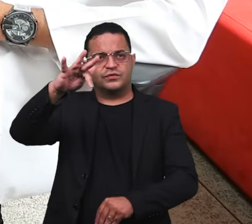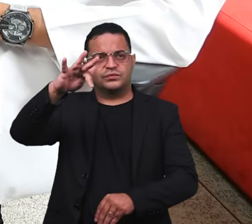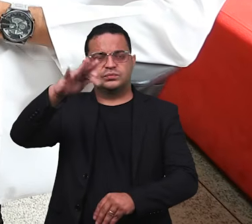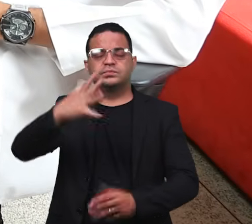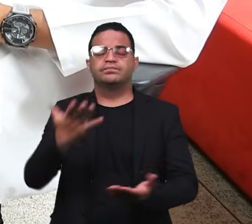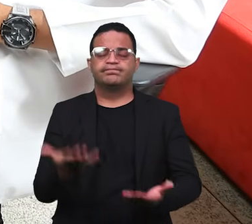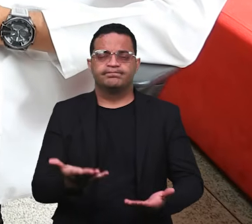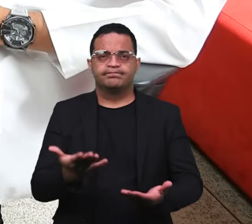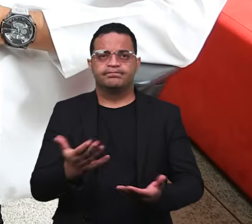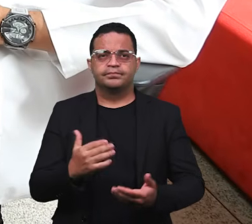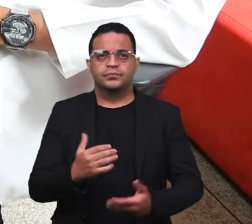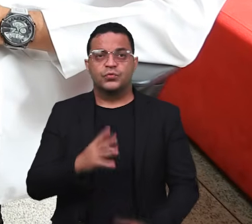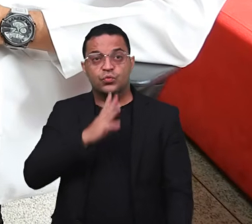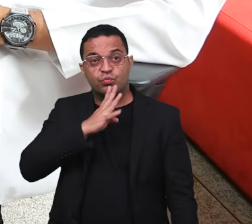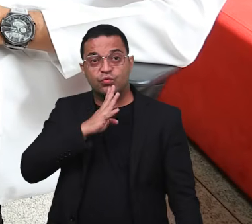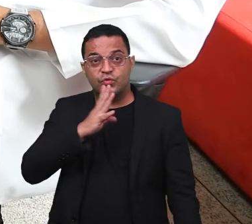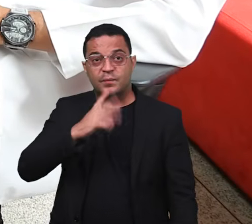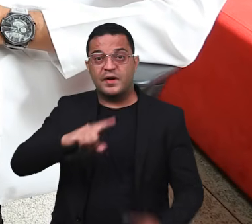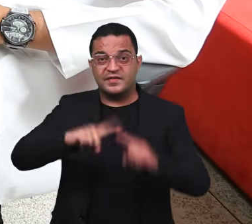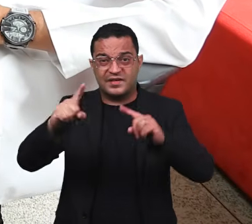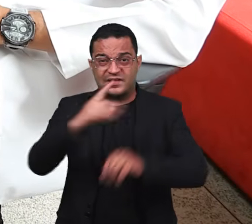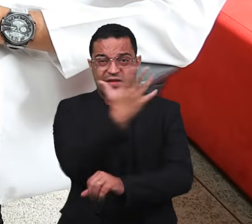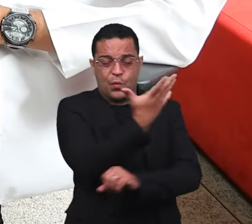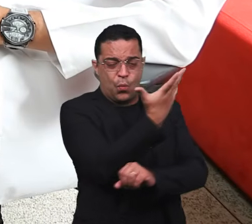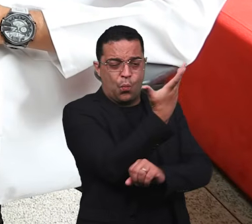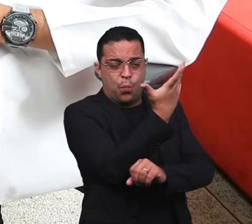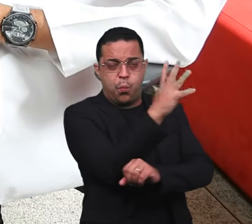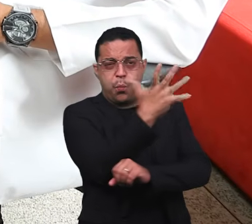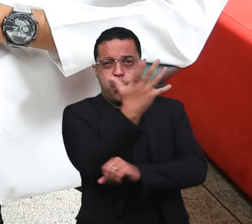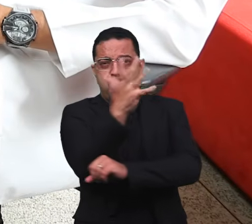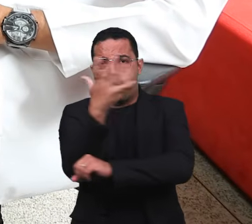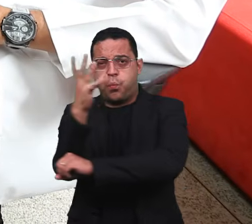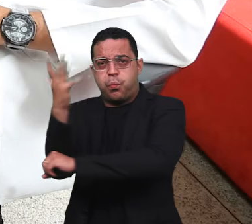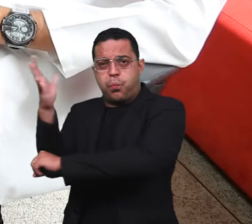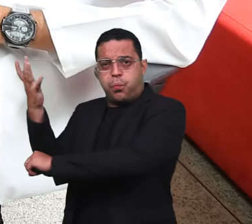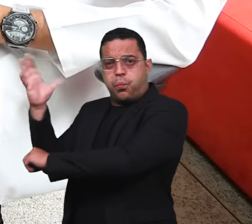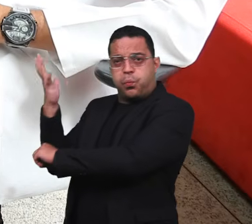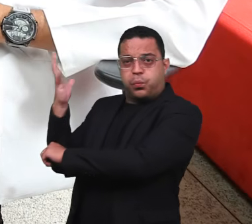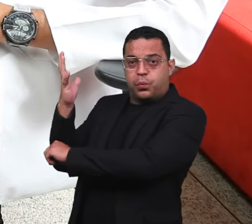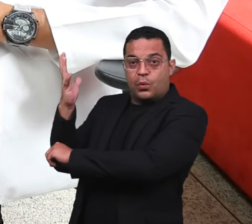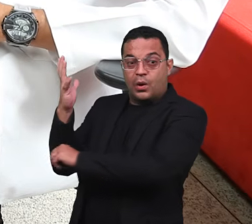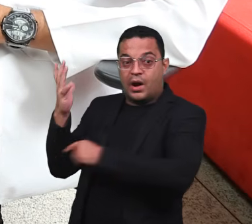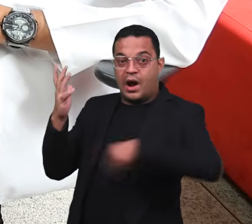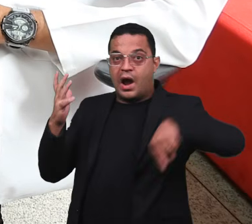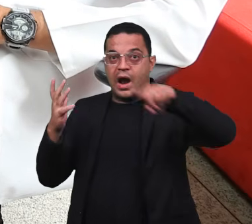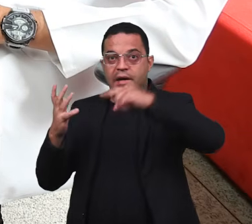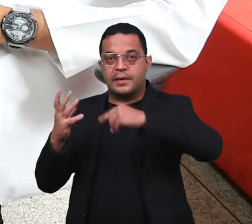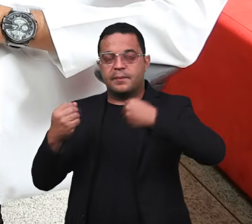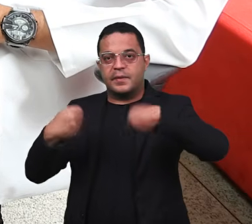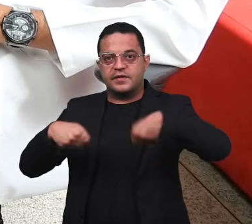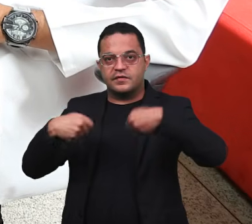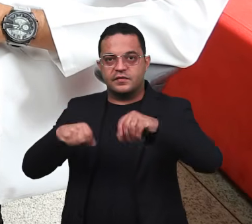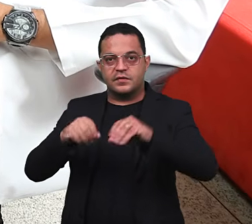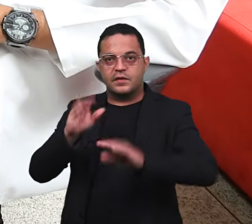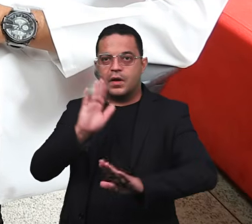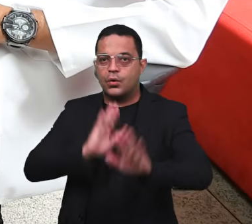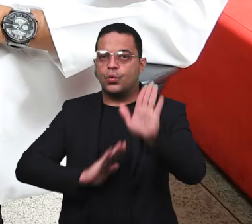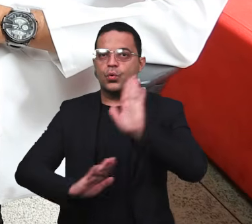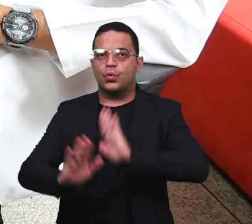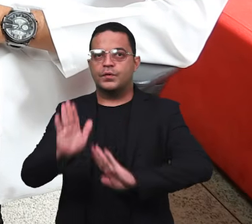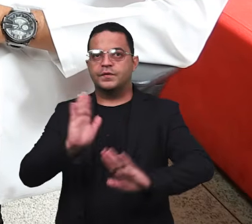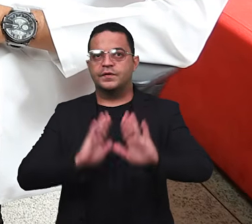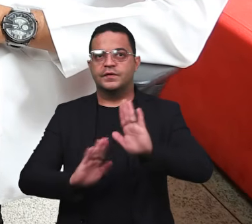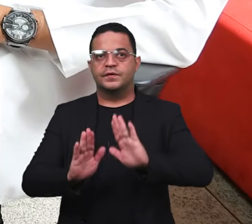popularmente conhecido. Mas nós estamos no meio da Mata Atlântica, né, pastor? Então nós temos que subir com alguns cuidados,